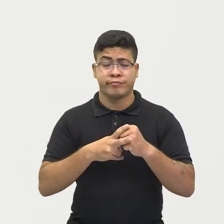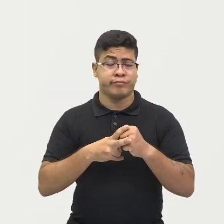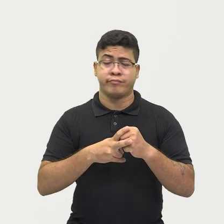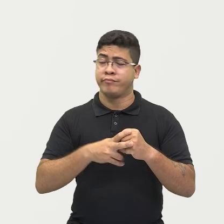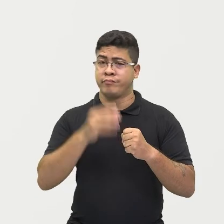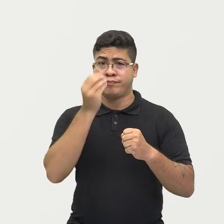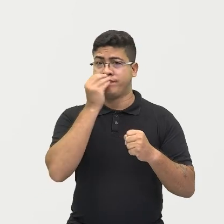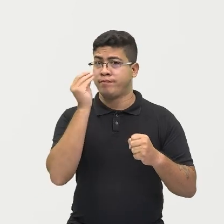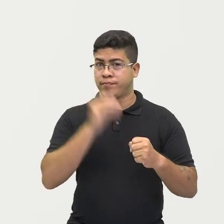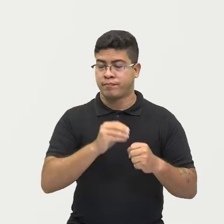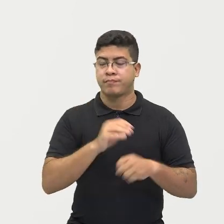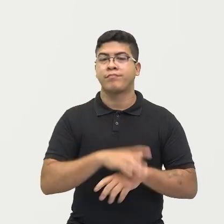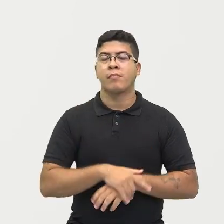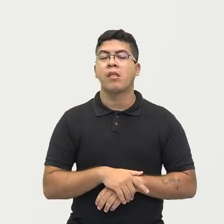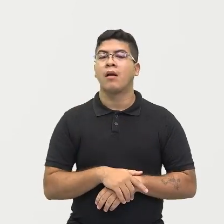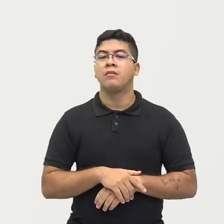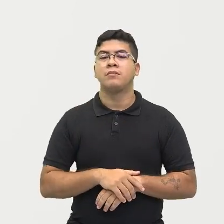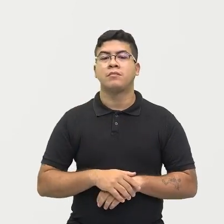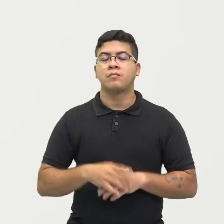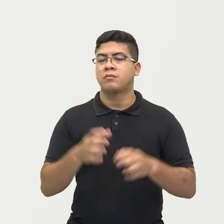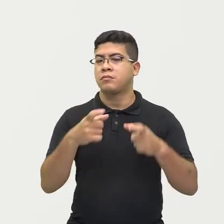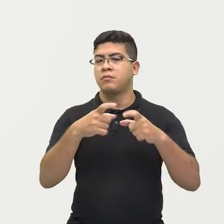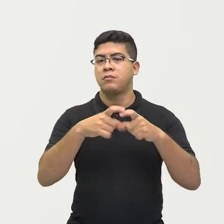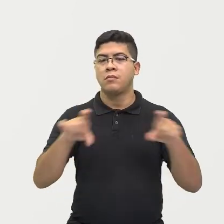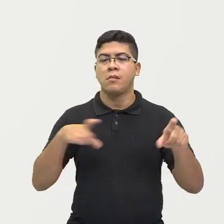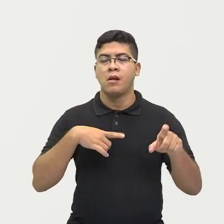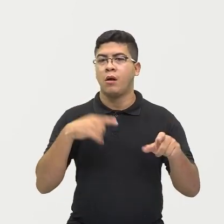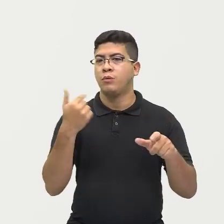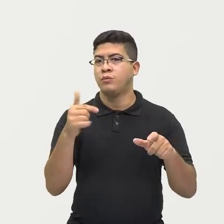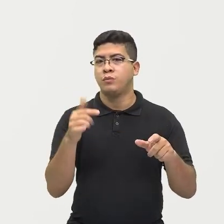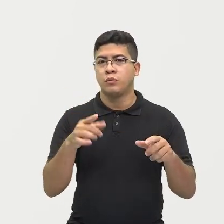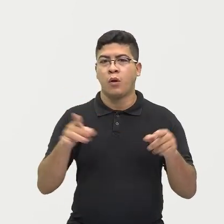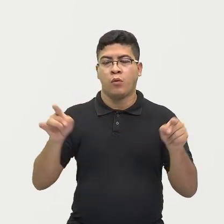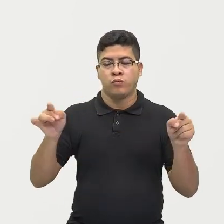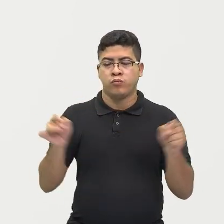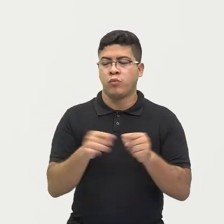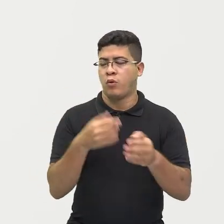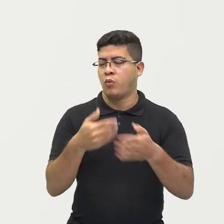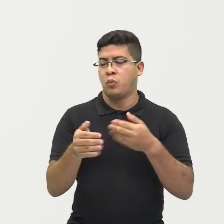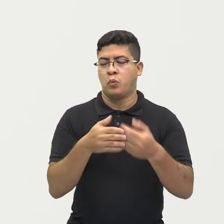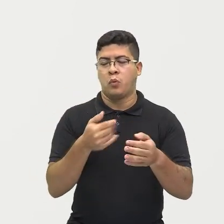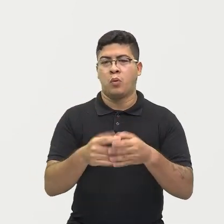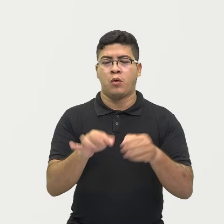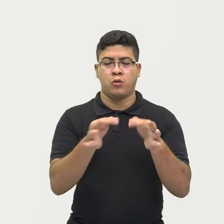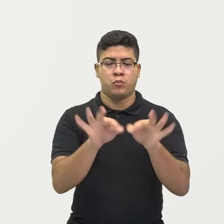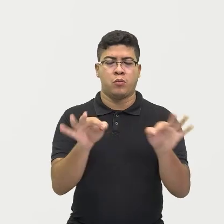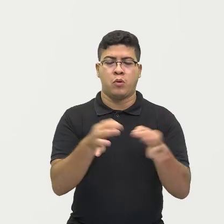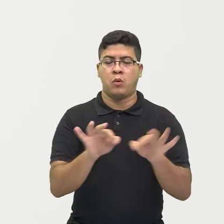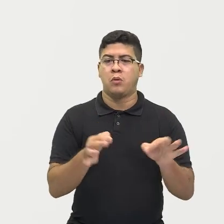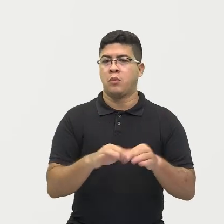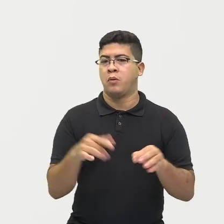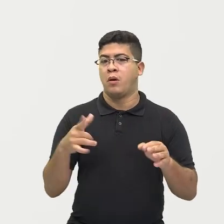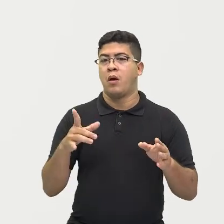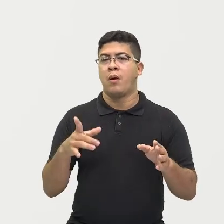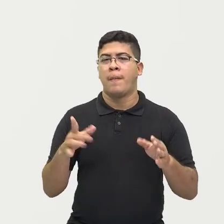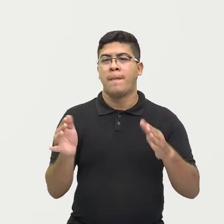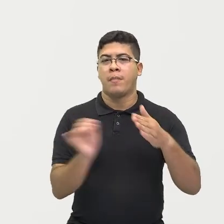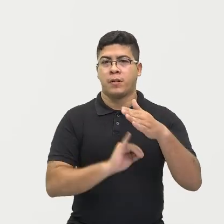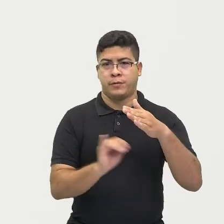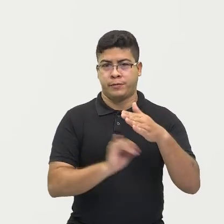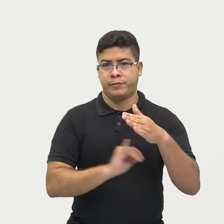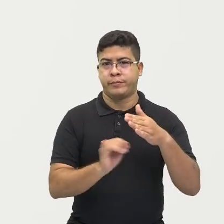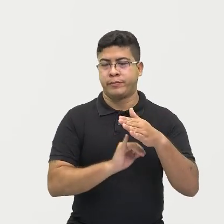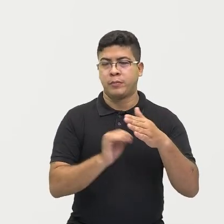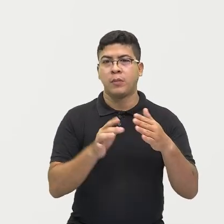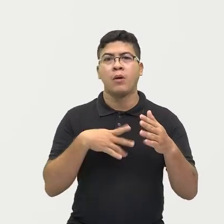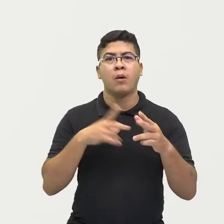mais? Usar versos livres, brancos, sem métrica, sem rima, a linguagem próxima ao coloquial. Rompimento com o